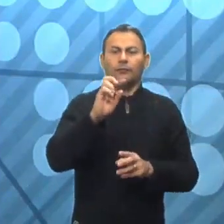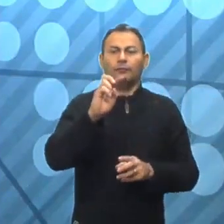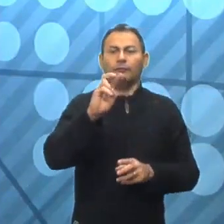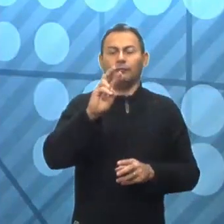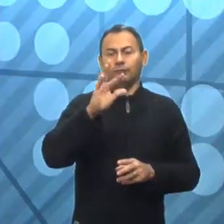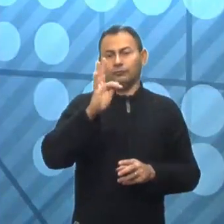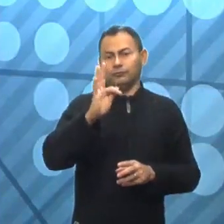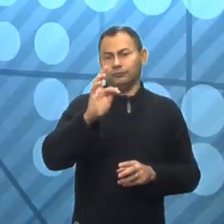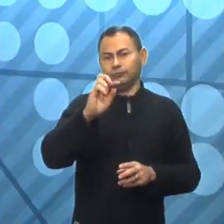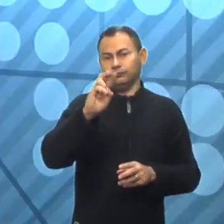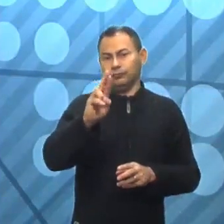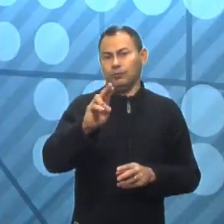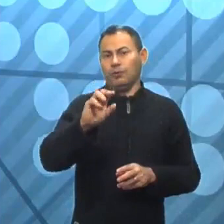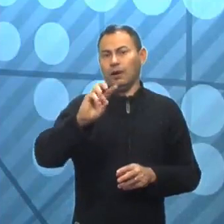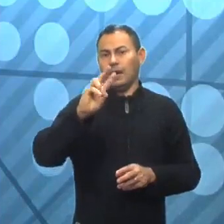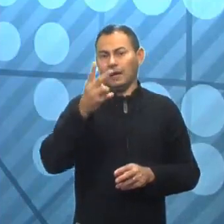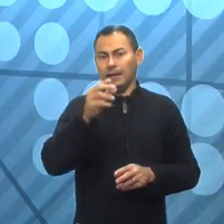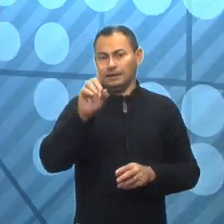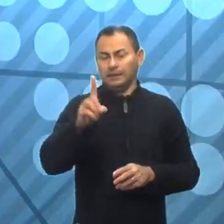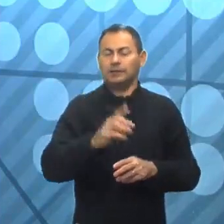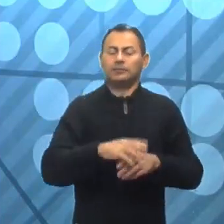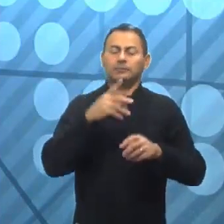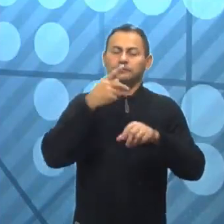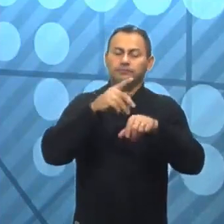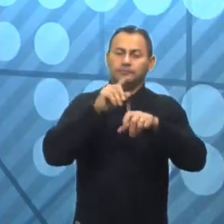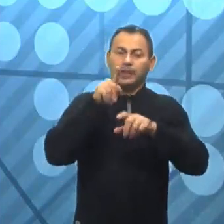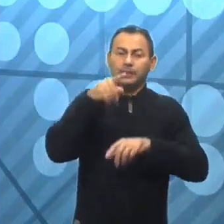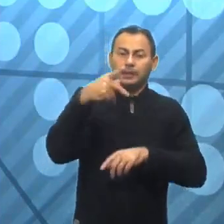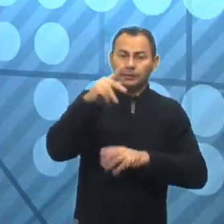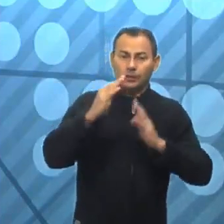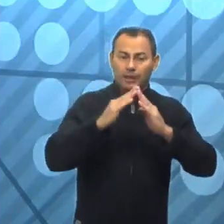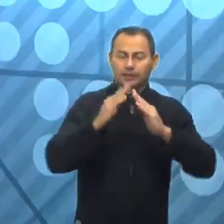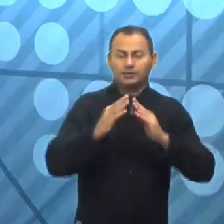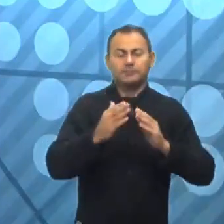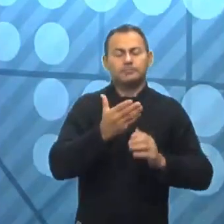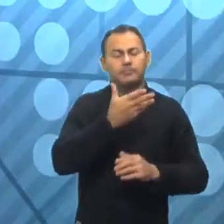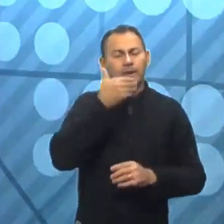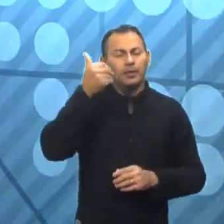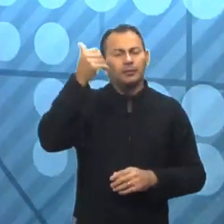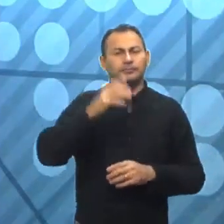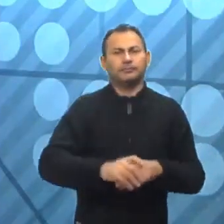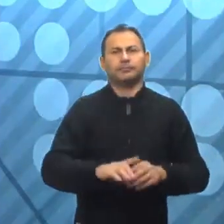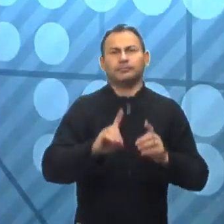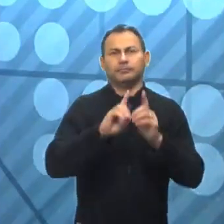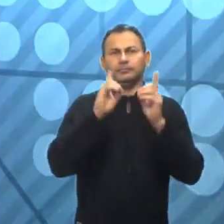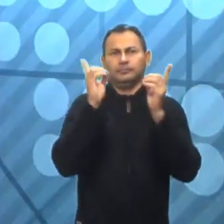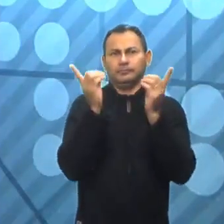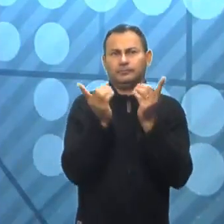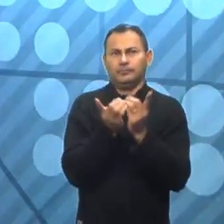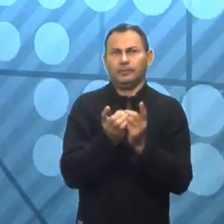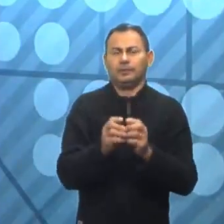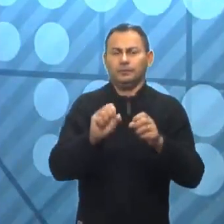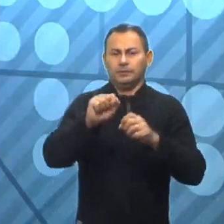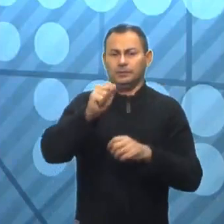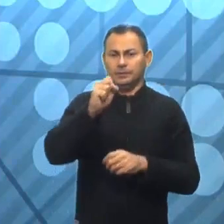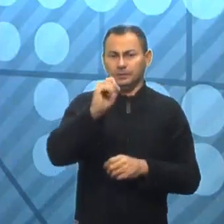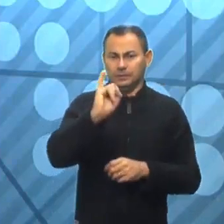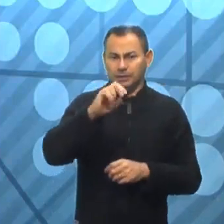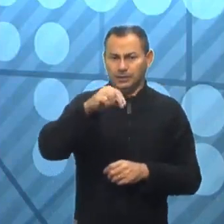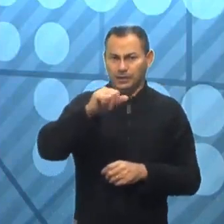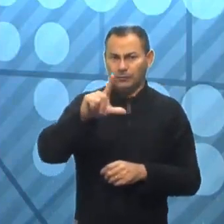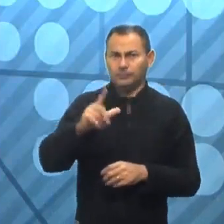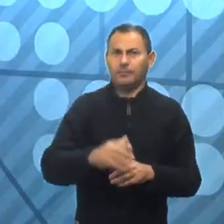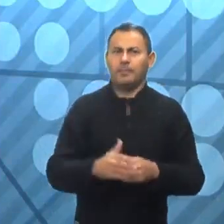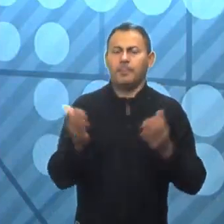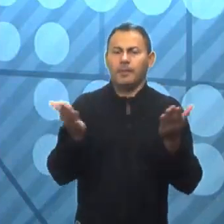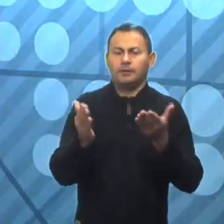4K, transmitidos aí na sua casa. Então é muita melhoria só por causa da digitalização do sinal. Então